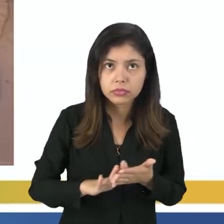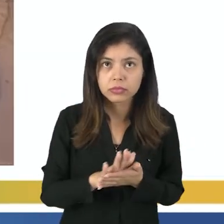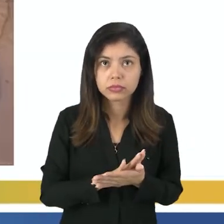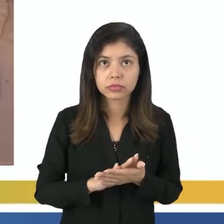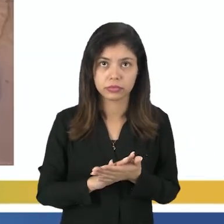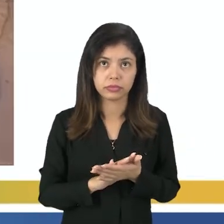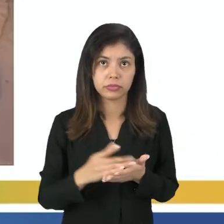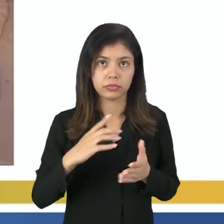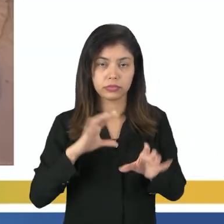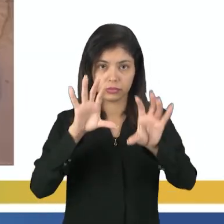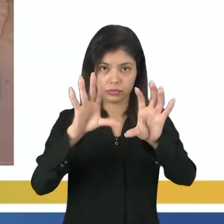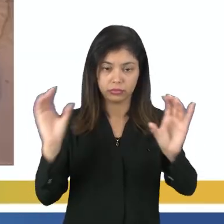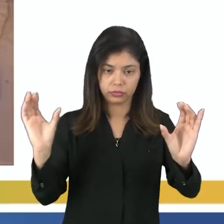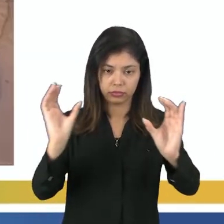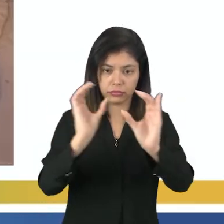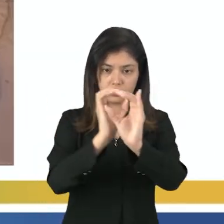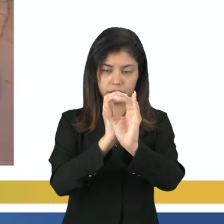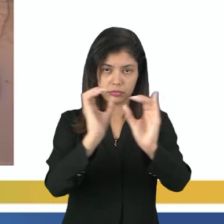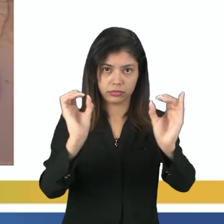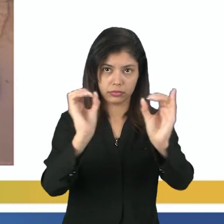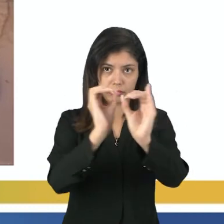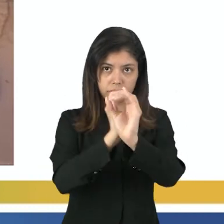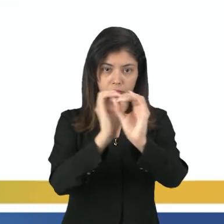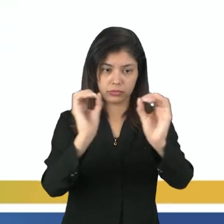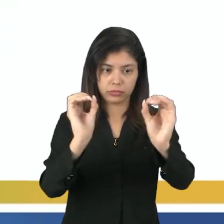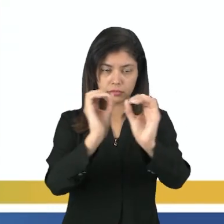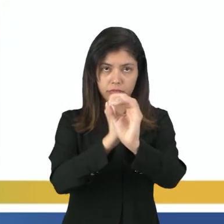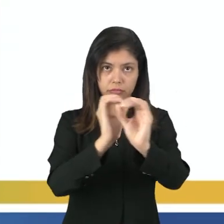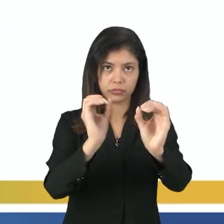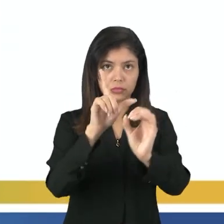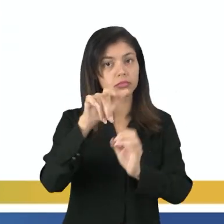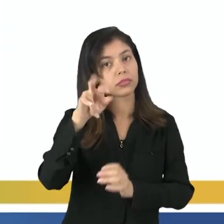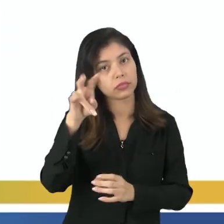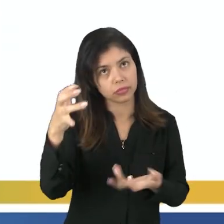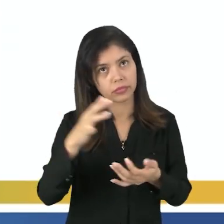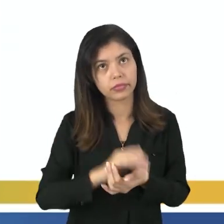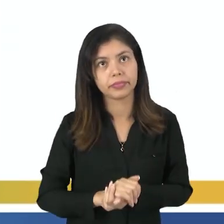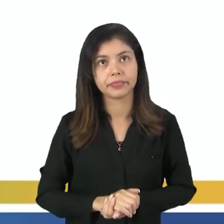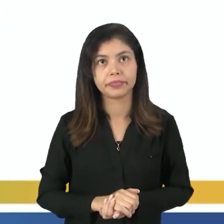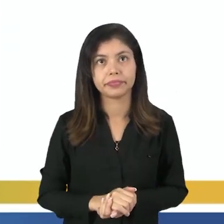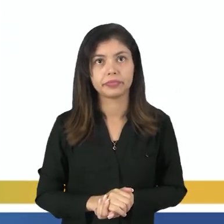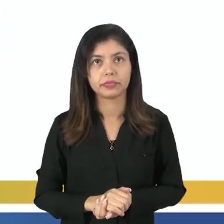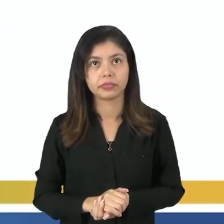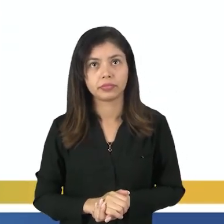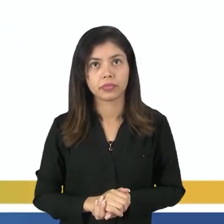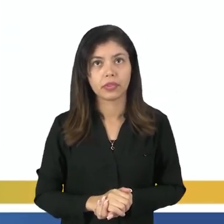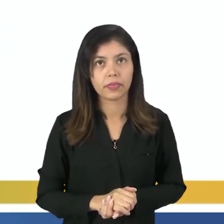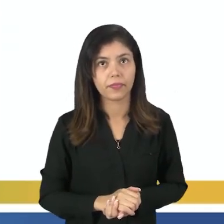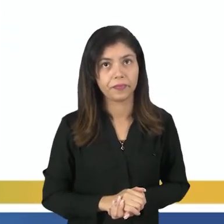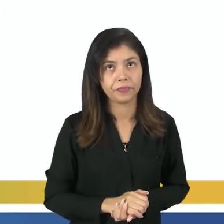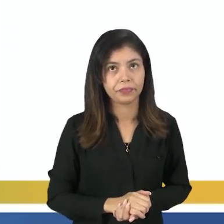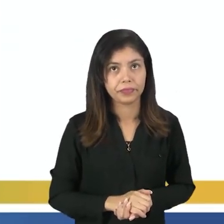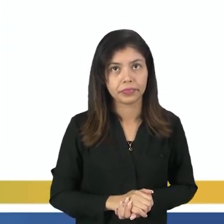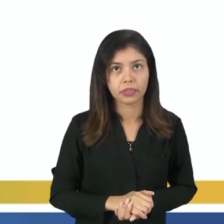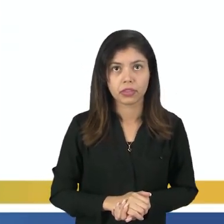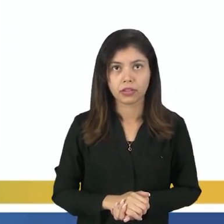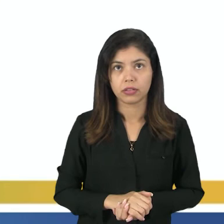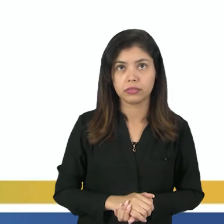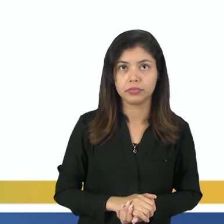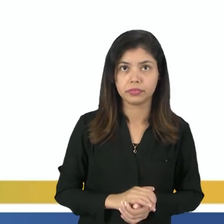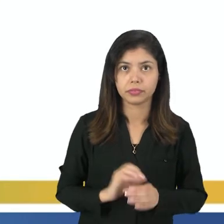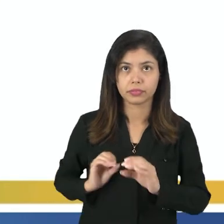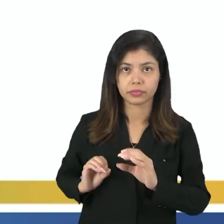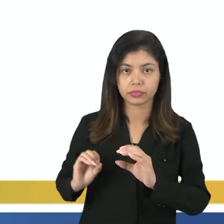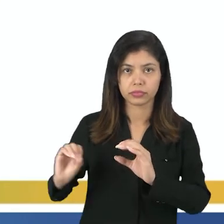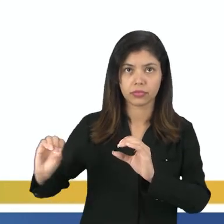porque justamente está nessa parte aqui, ó, nessa sombra, a sombra que é leve, né. E aí como é que ocorre ali esse eclipse? Está passando